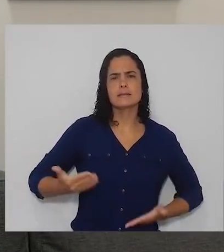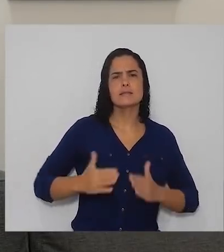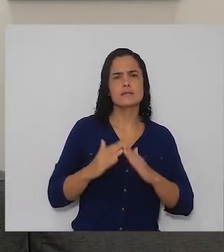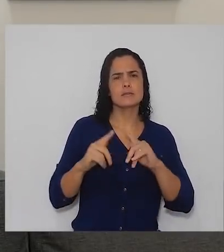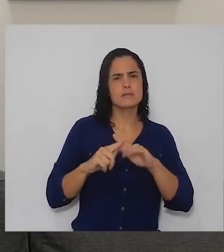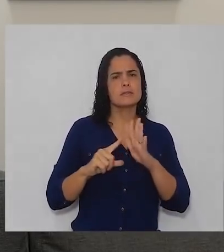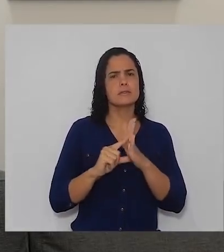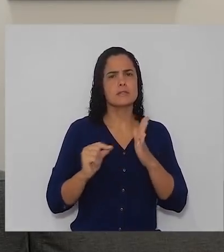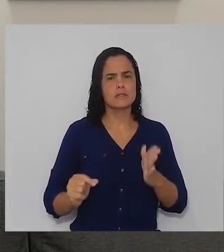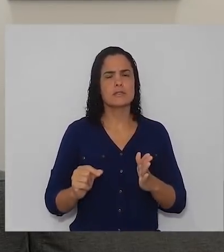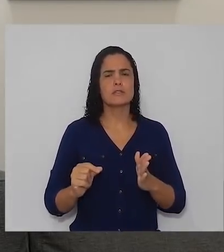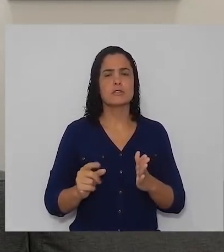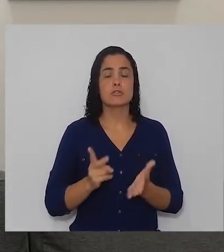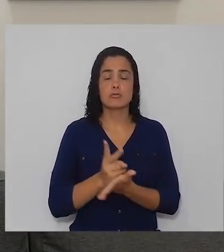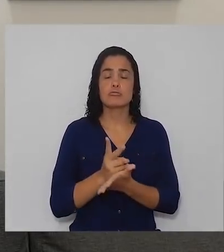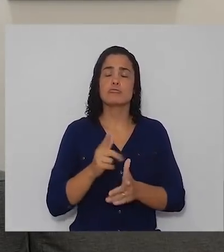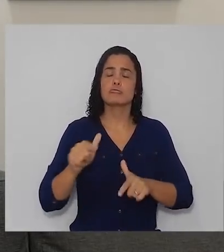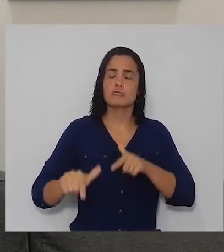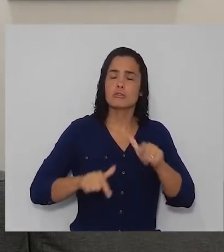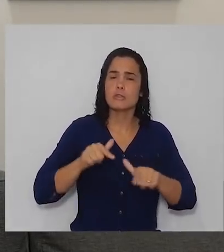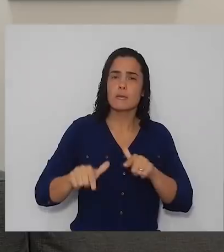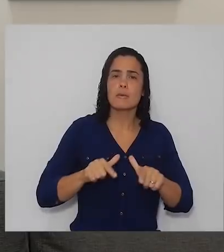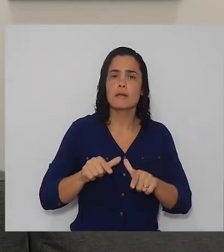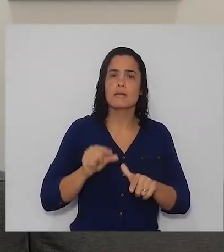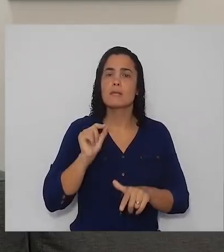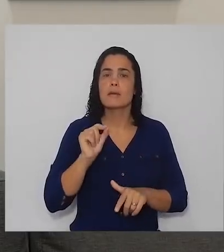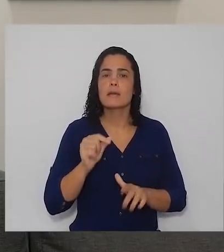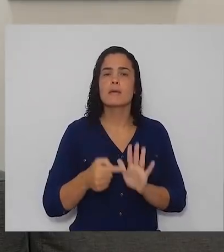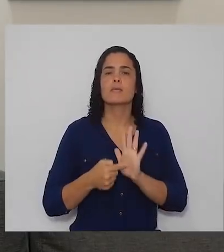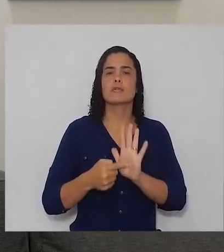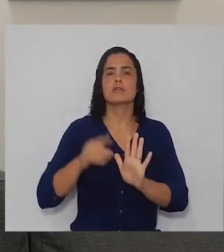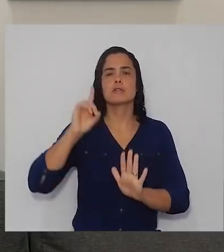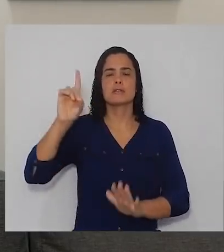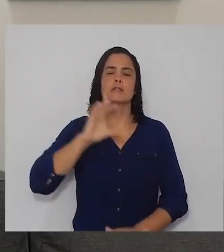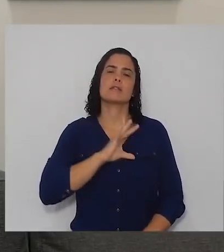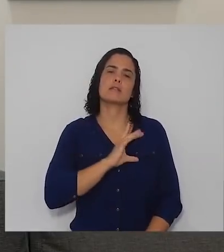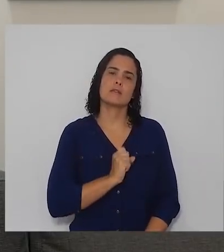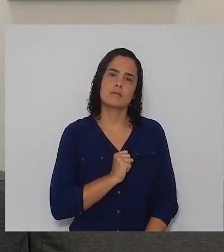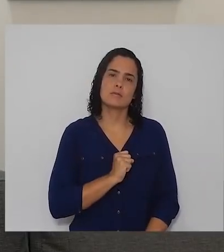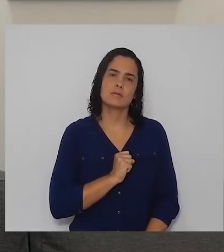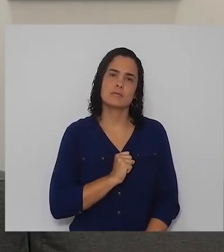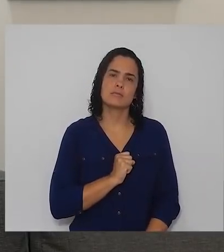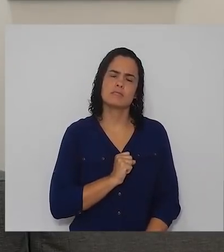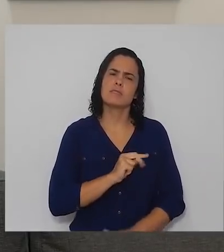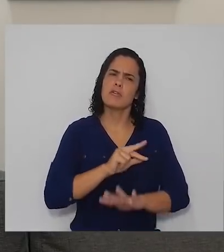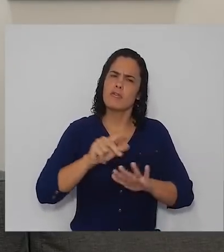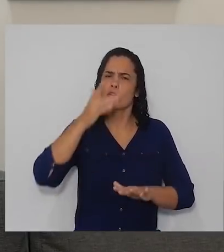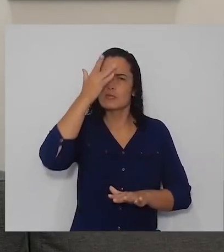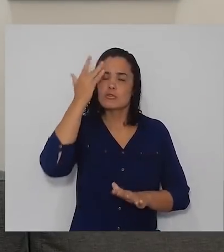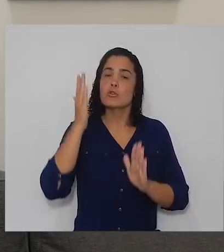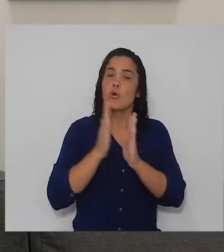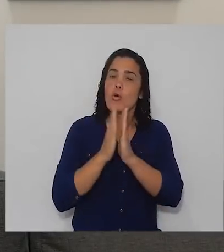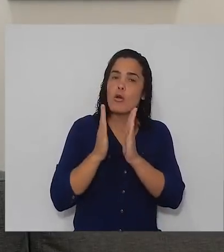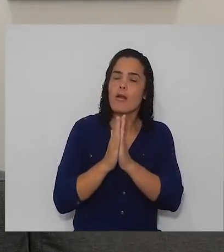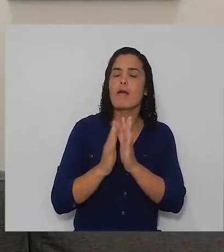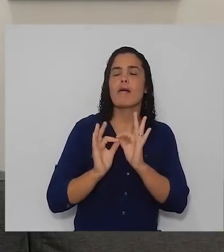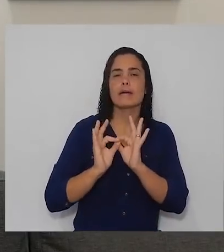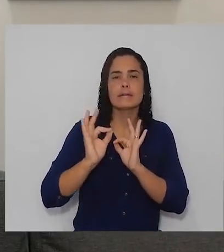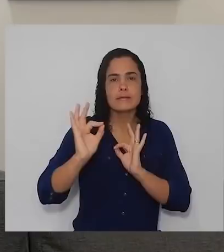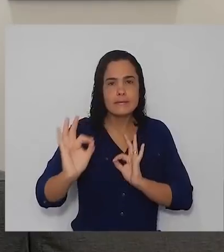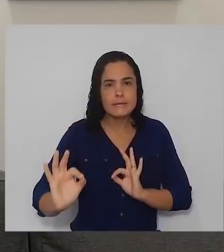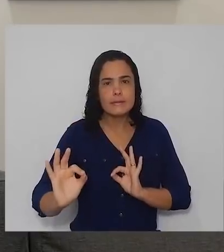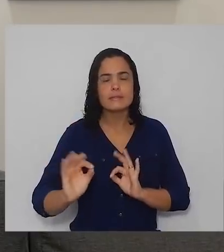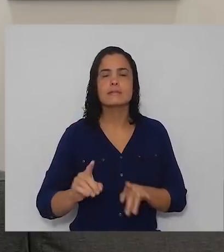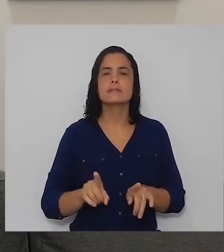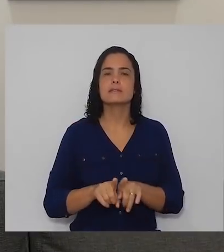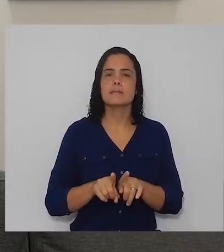com que o amor de Deus chegue às pessoas. Quantas reuniões de oração virtual estão sendo feitas, quantas